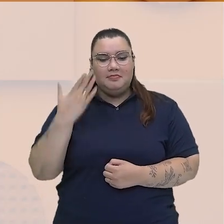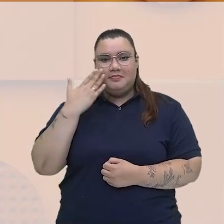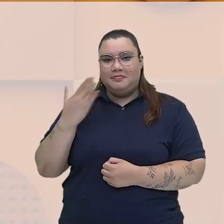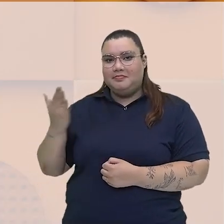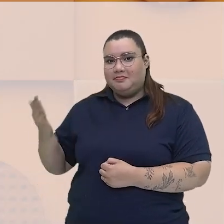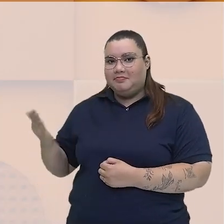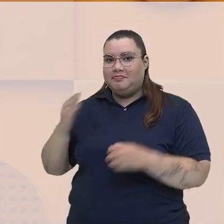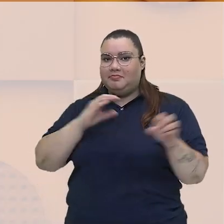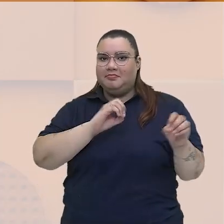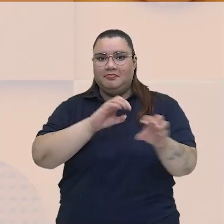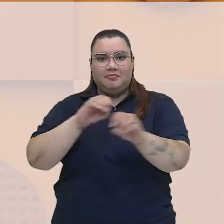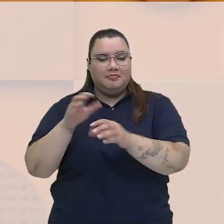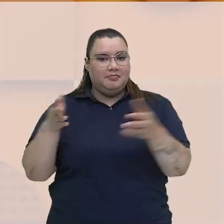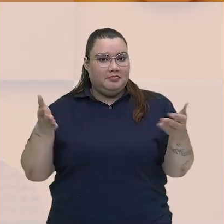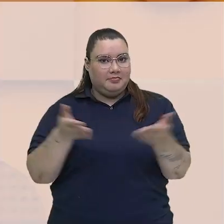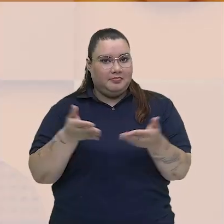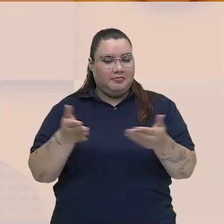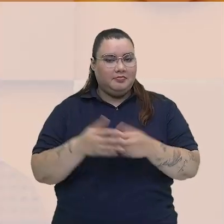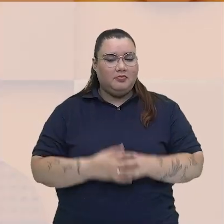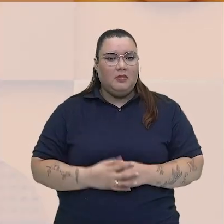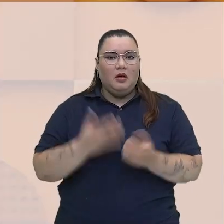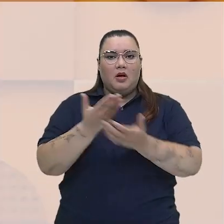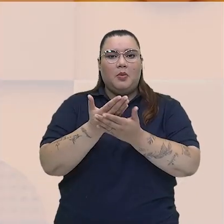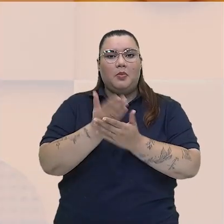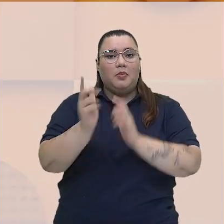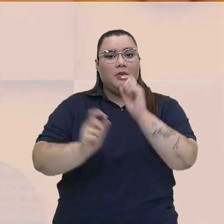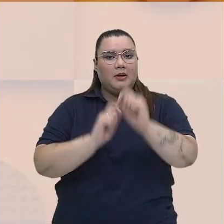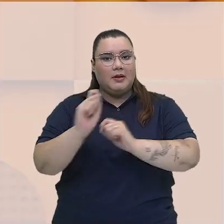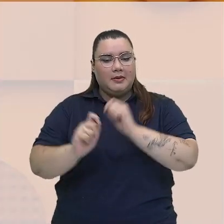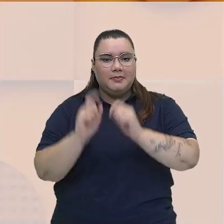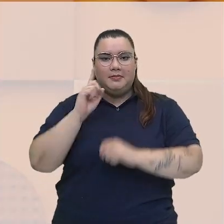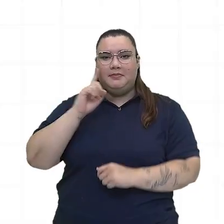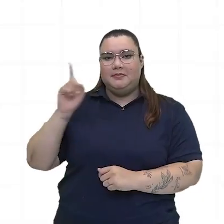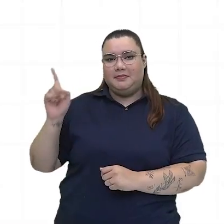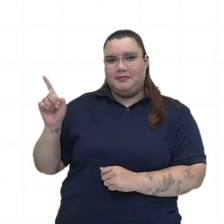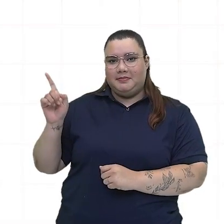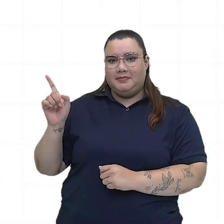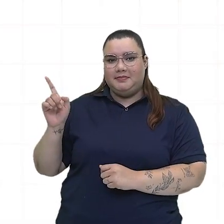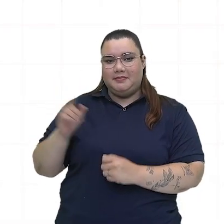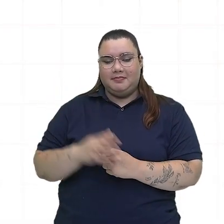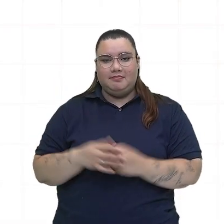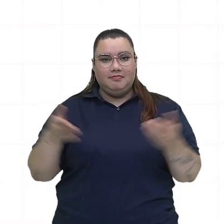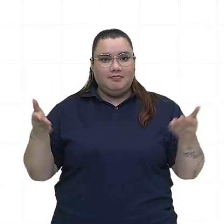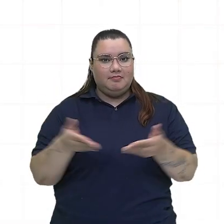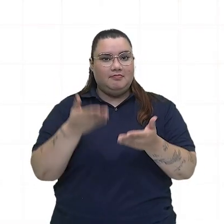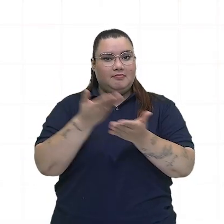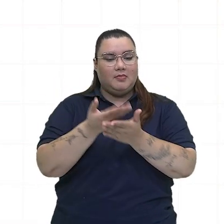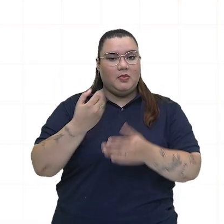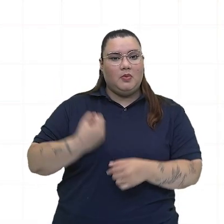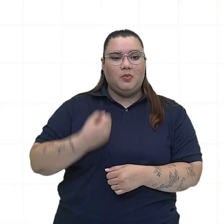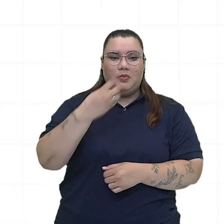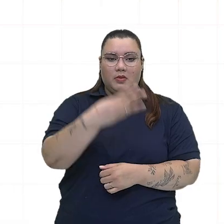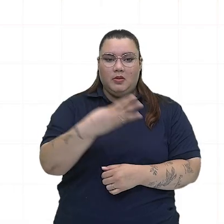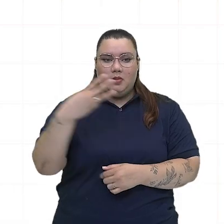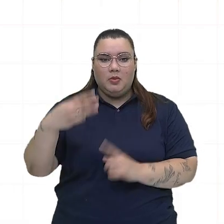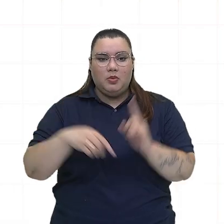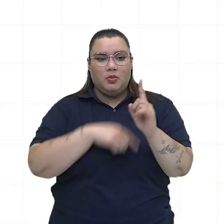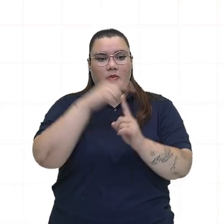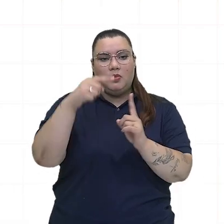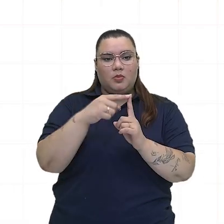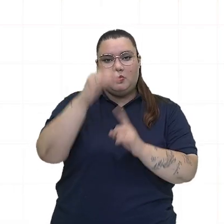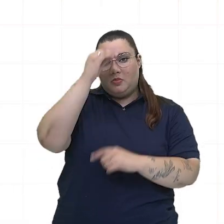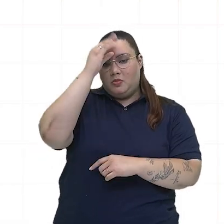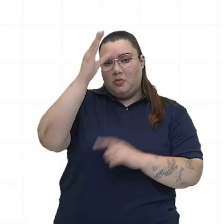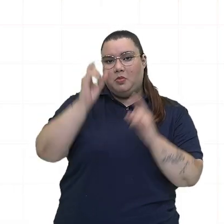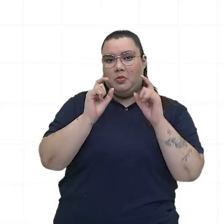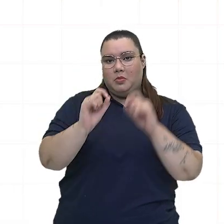Cascais, professora do componente. Vamos à leitura do objeto de conhecimento. Esta é a aula de número 33 e o objeto